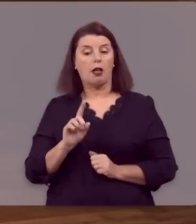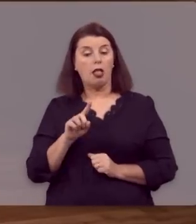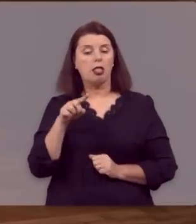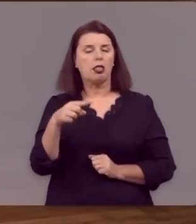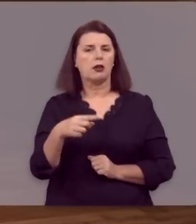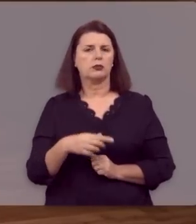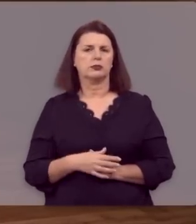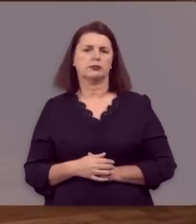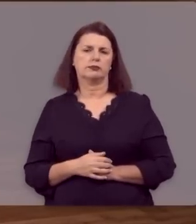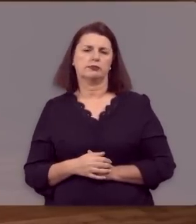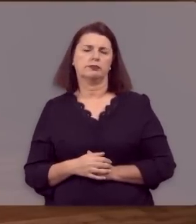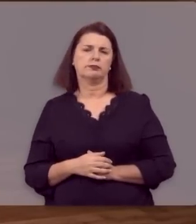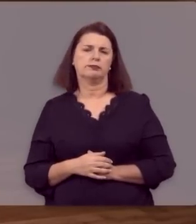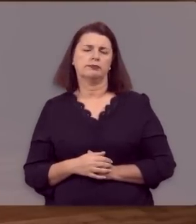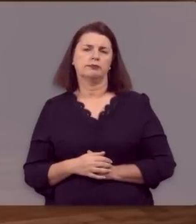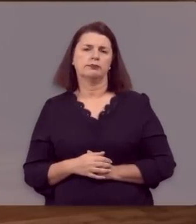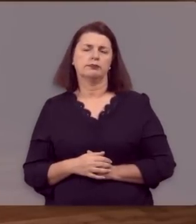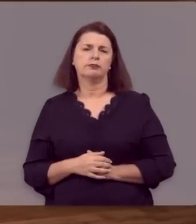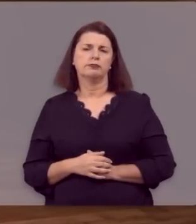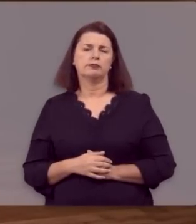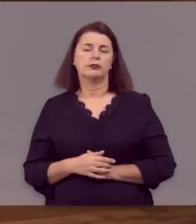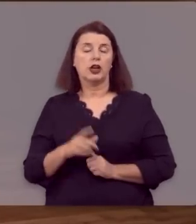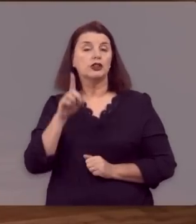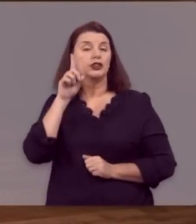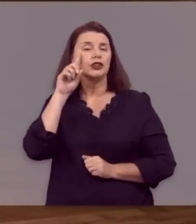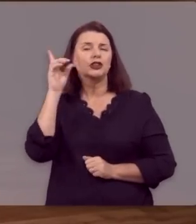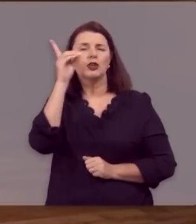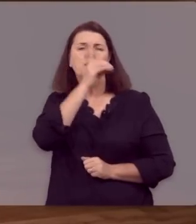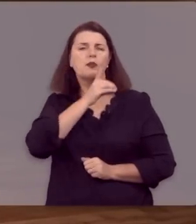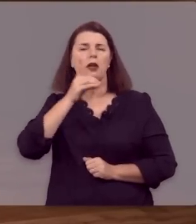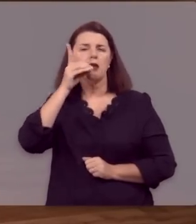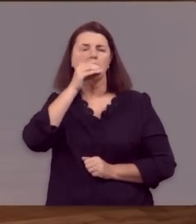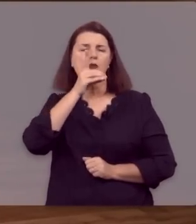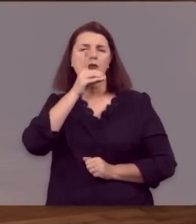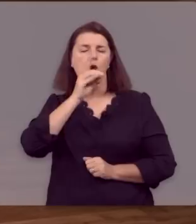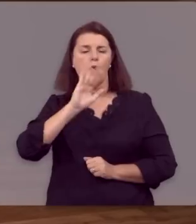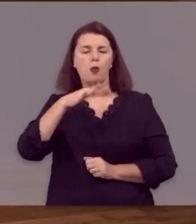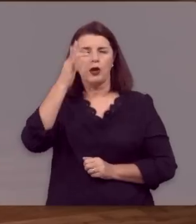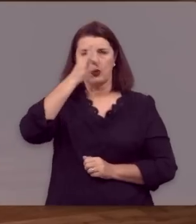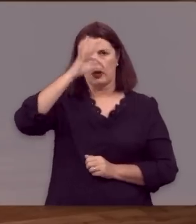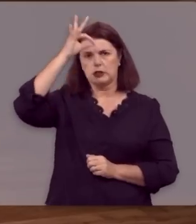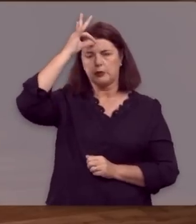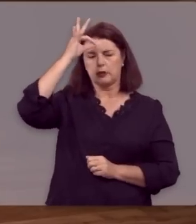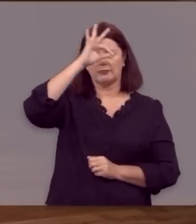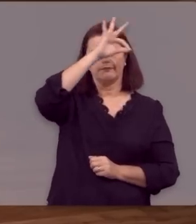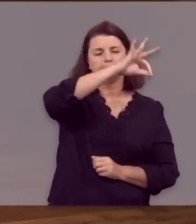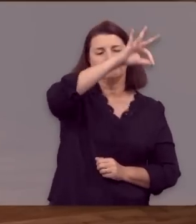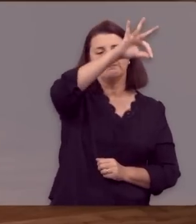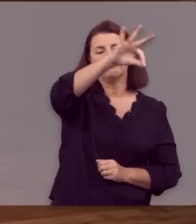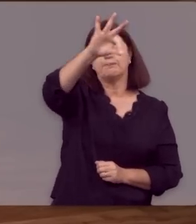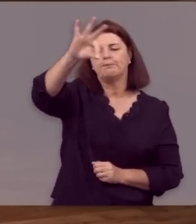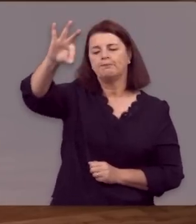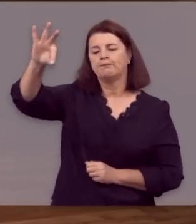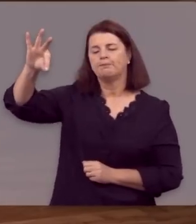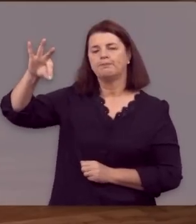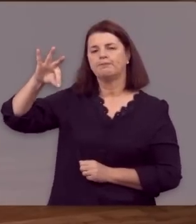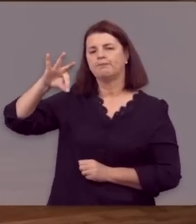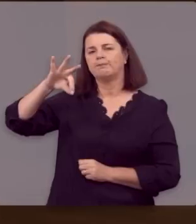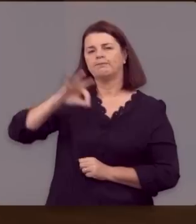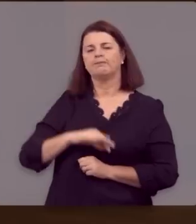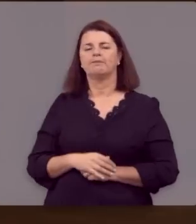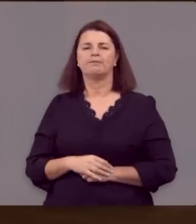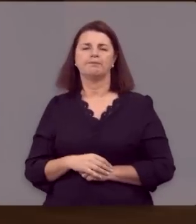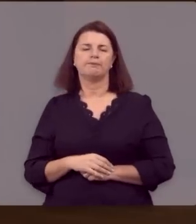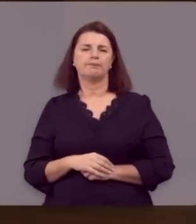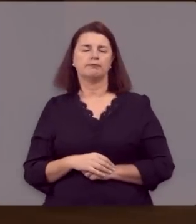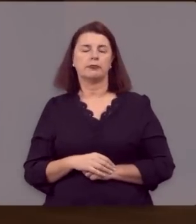Então, era dia de domingo, quando o Espírito Santo foi derramado sobre eles.